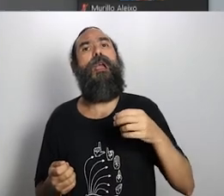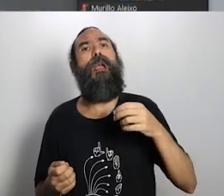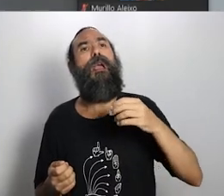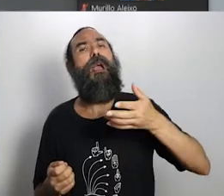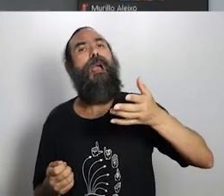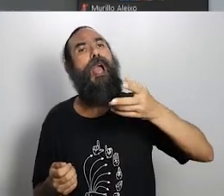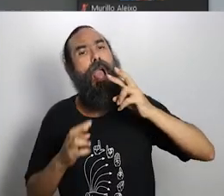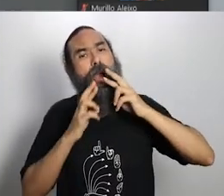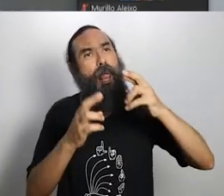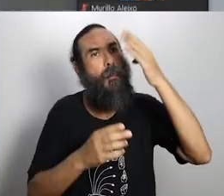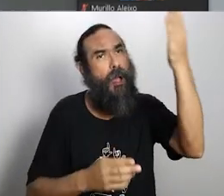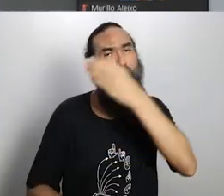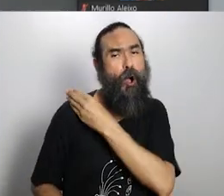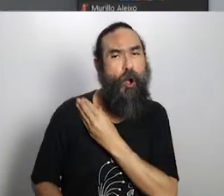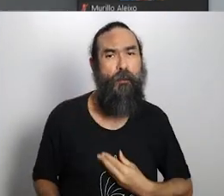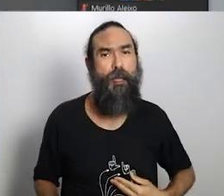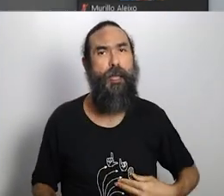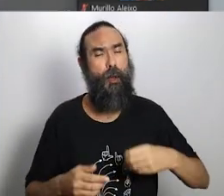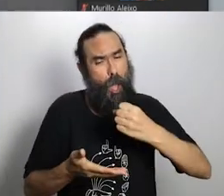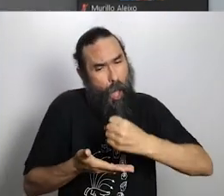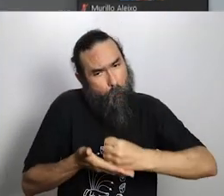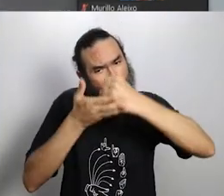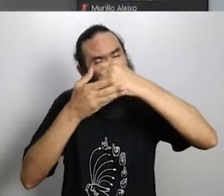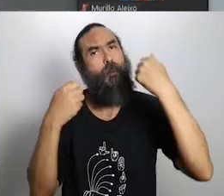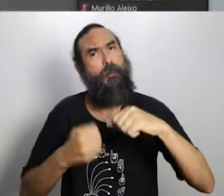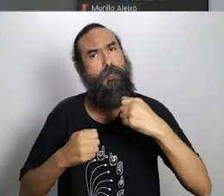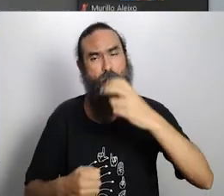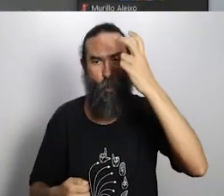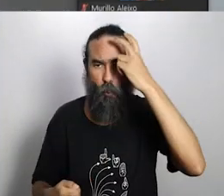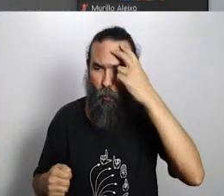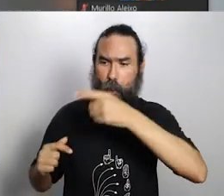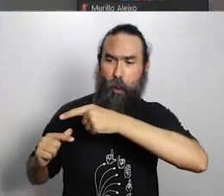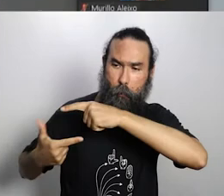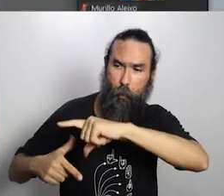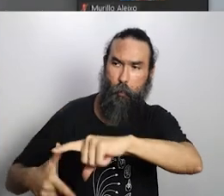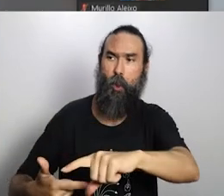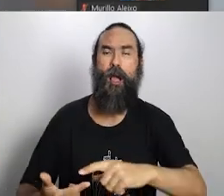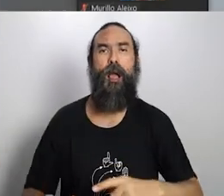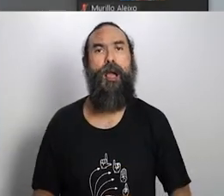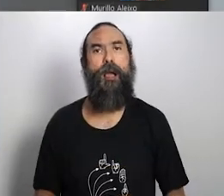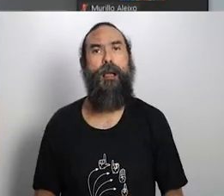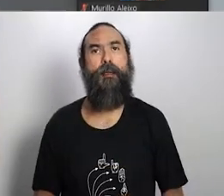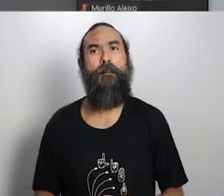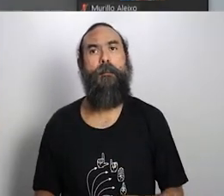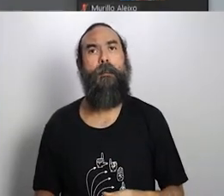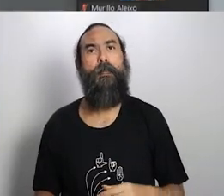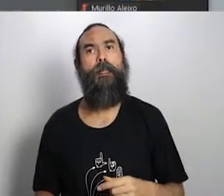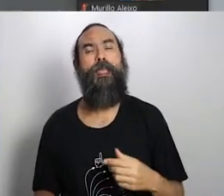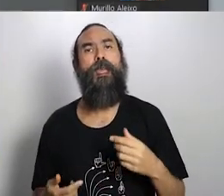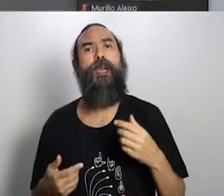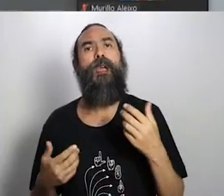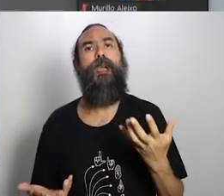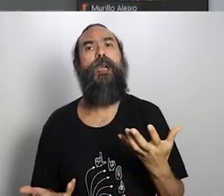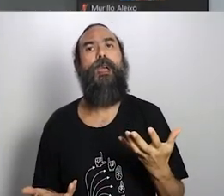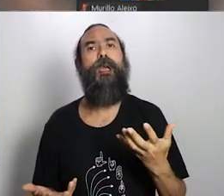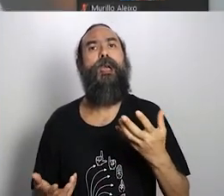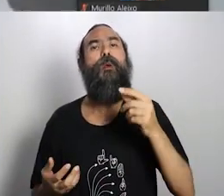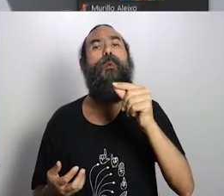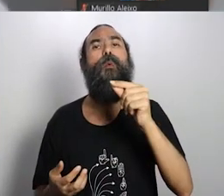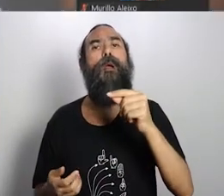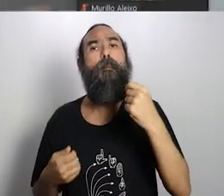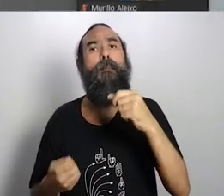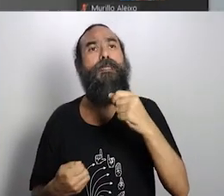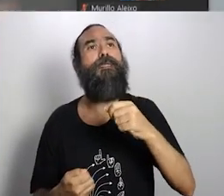um artista um cachê ou uma reparação de cachê, você está, na verdade, distribuindo renda. Você está